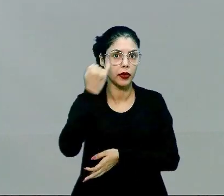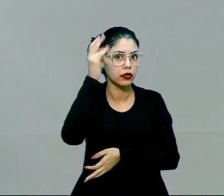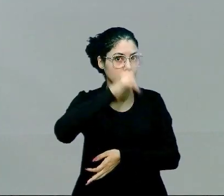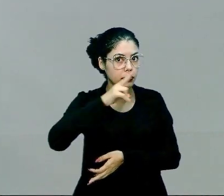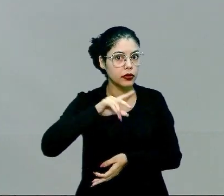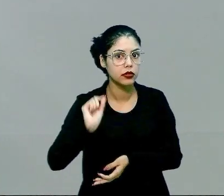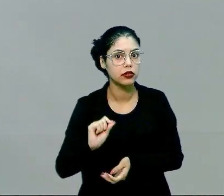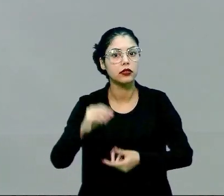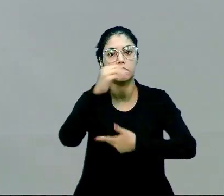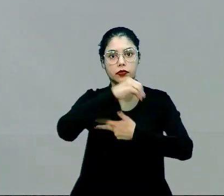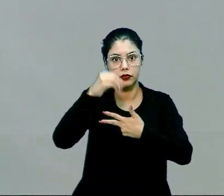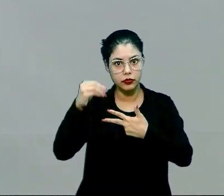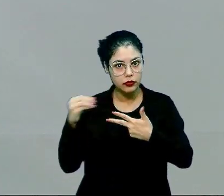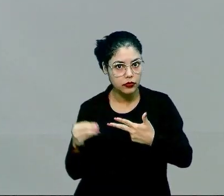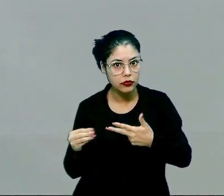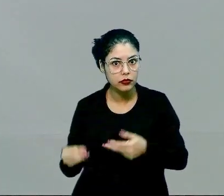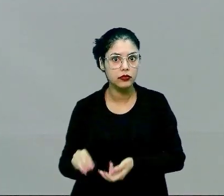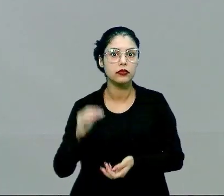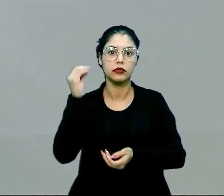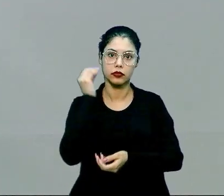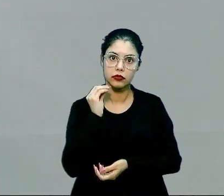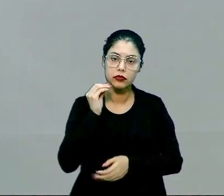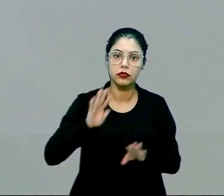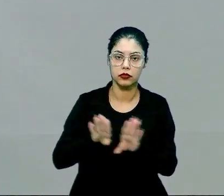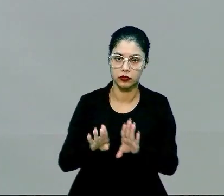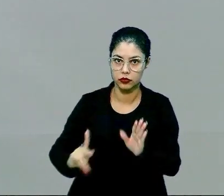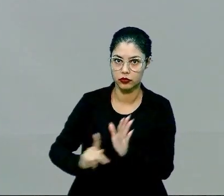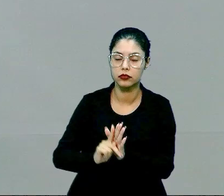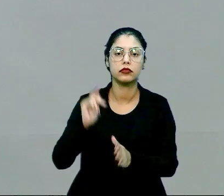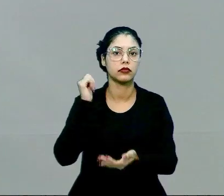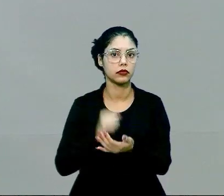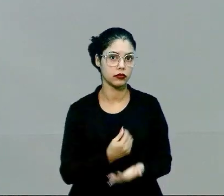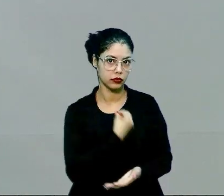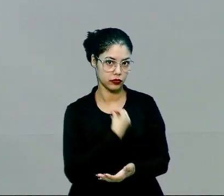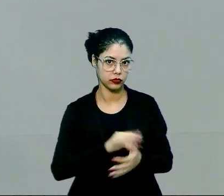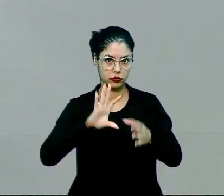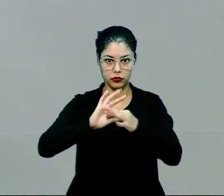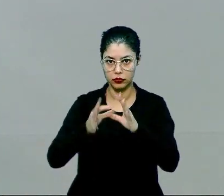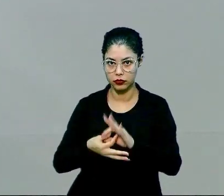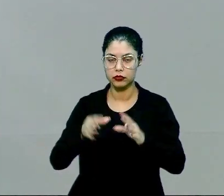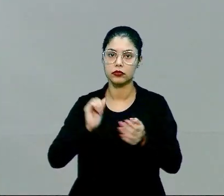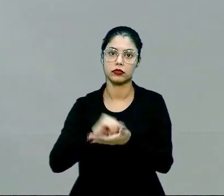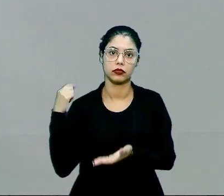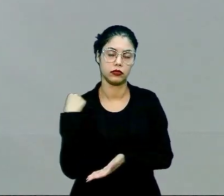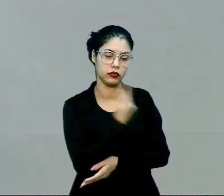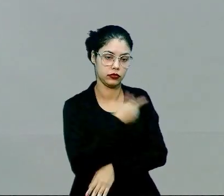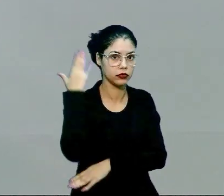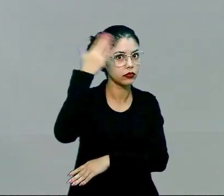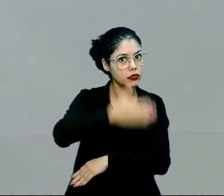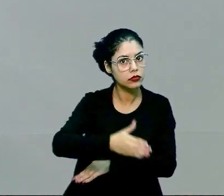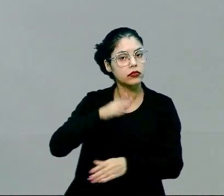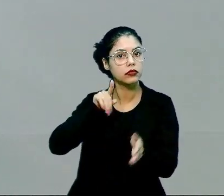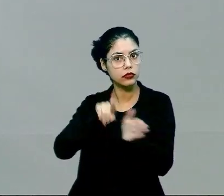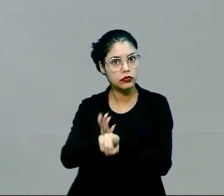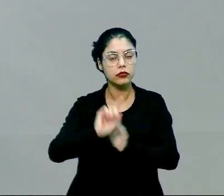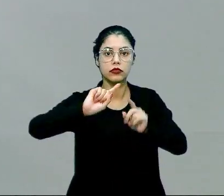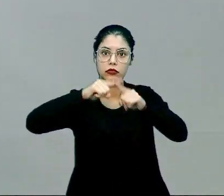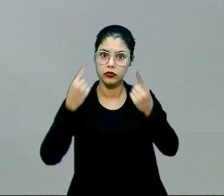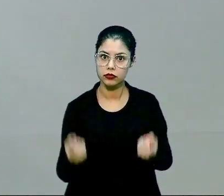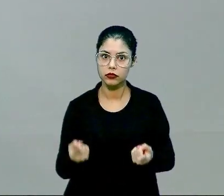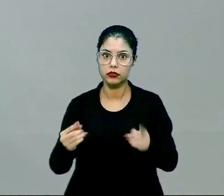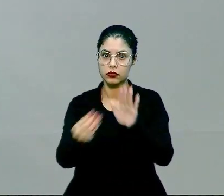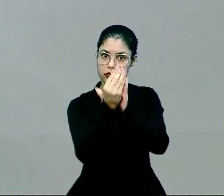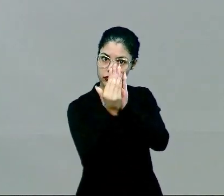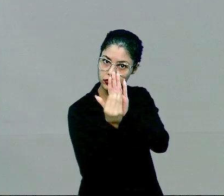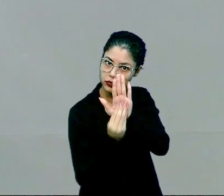importante lembrar, Enem é um teste para a vida. Ele analisa o contexto que a gente está inserido para direcionar perguntas. Porém, não